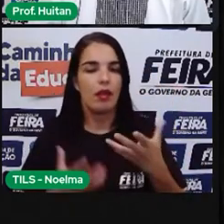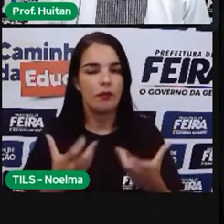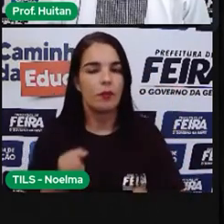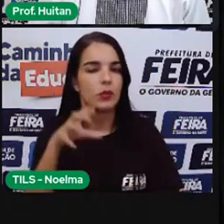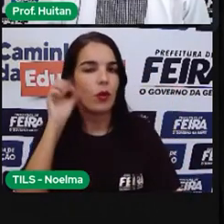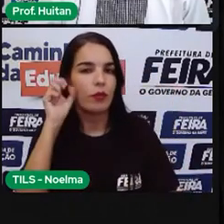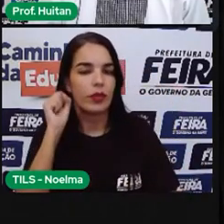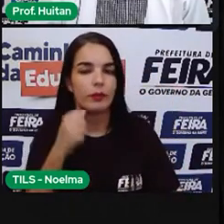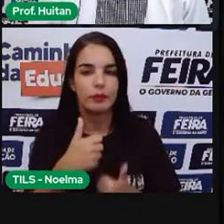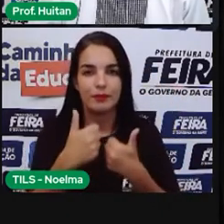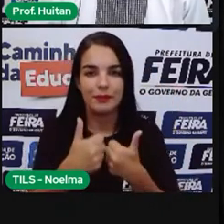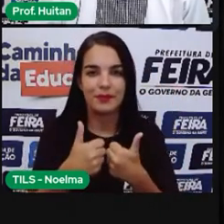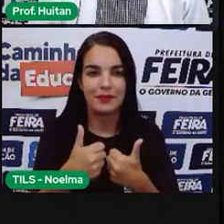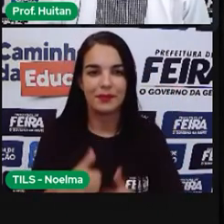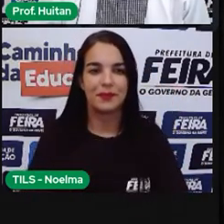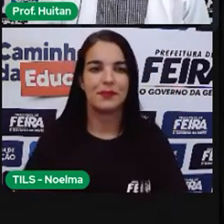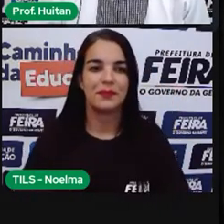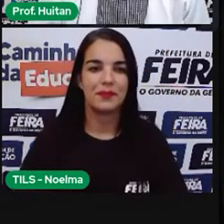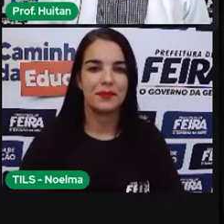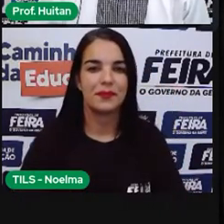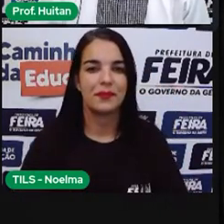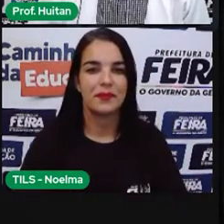canção?